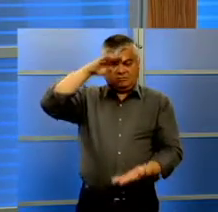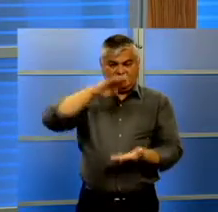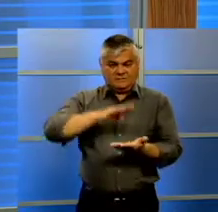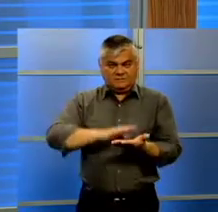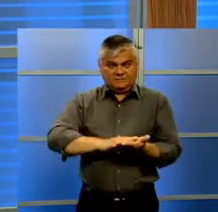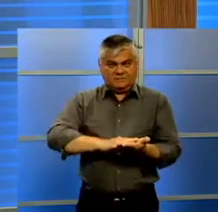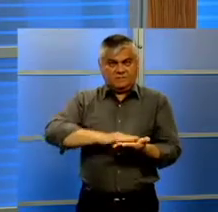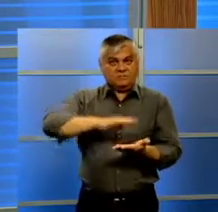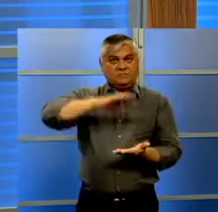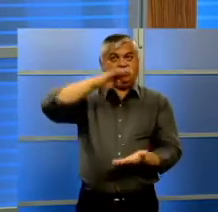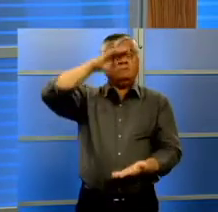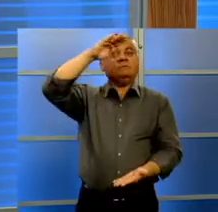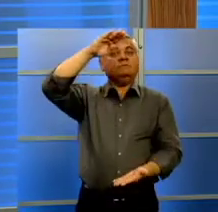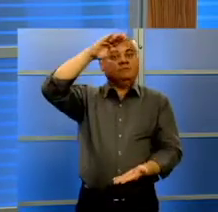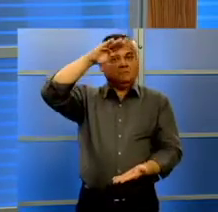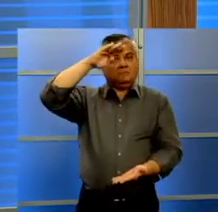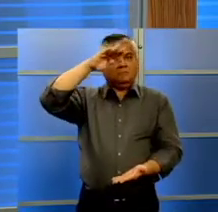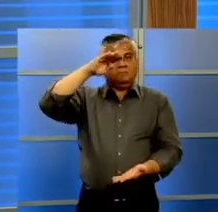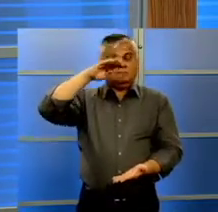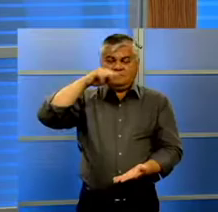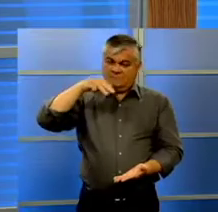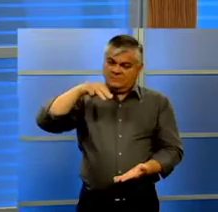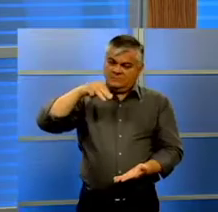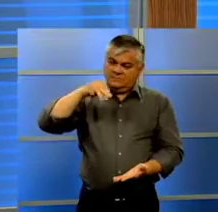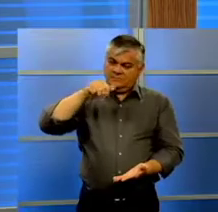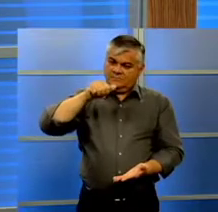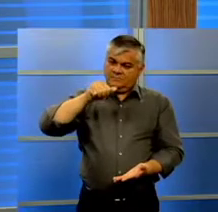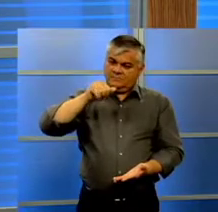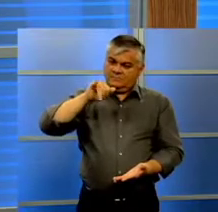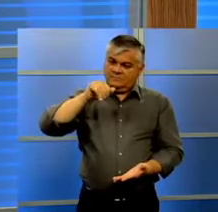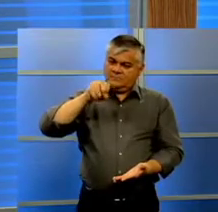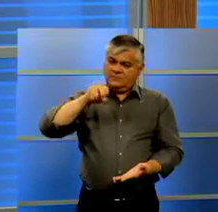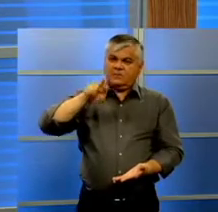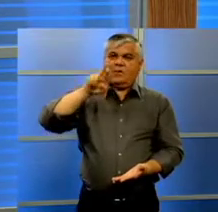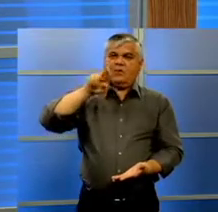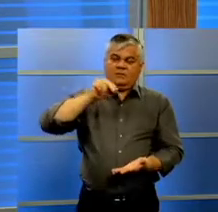pretendido, maior. Isso significa maior.